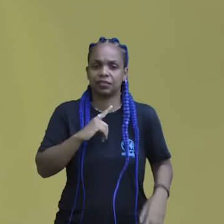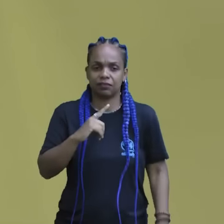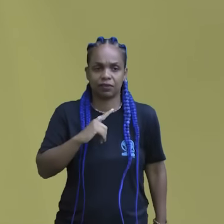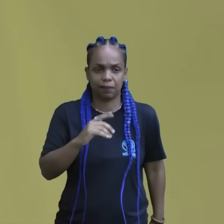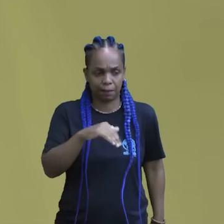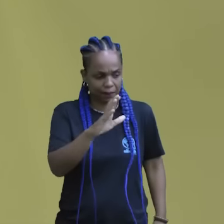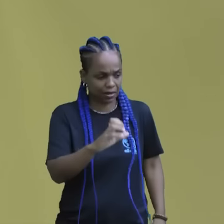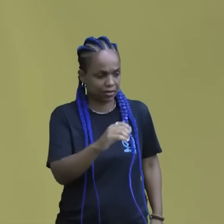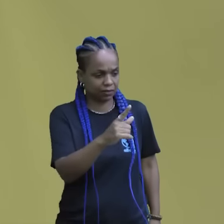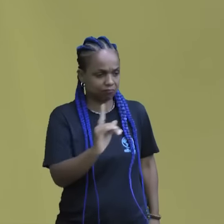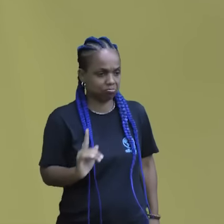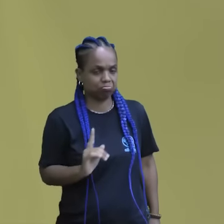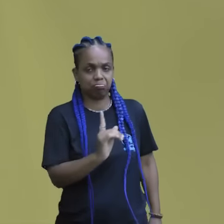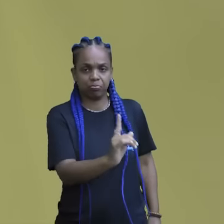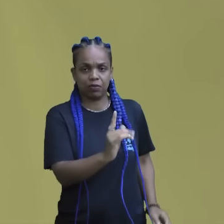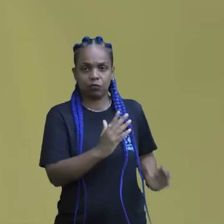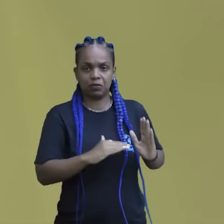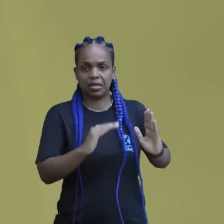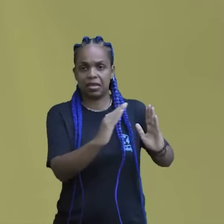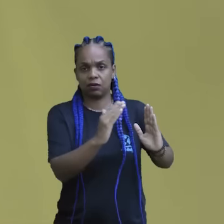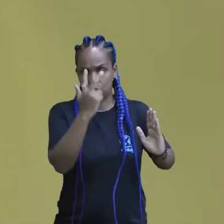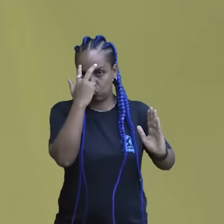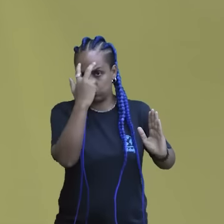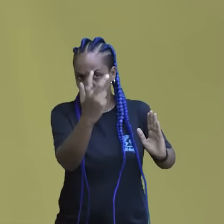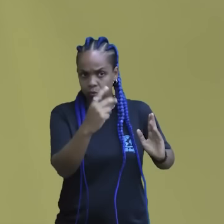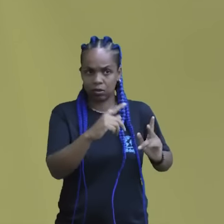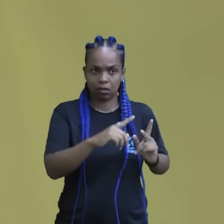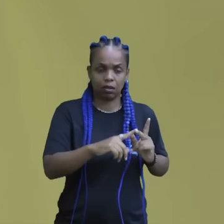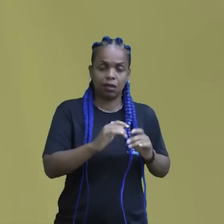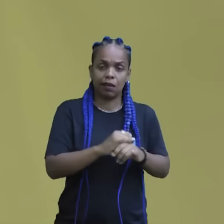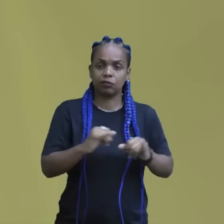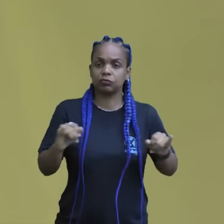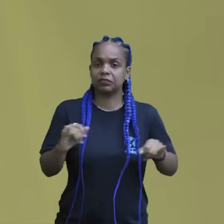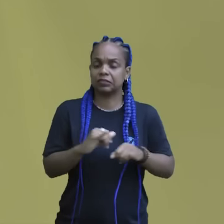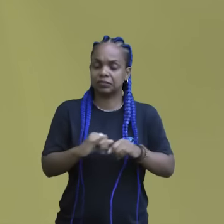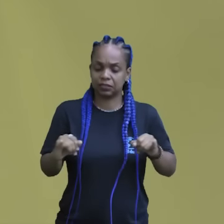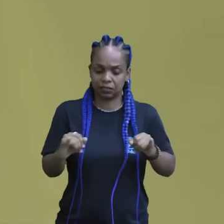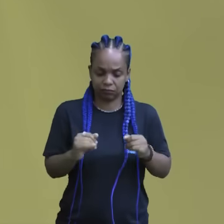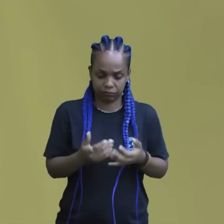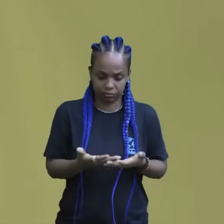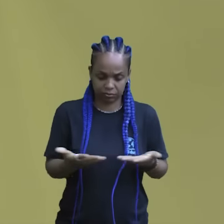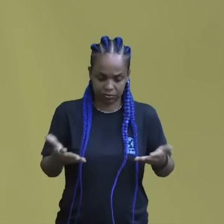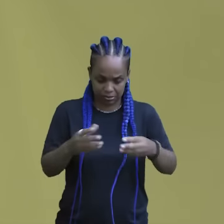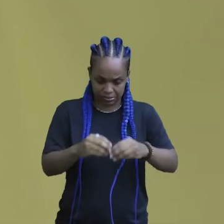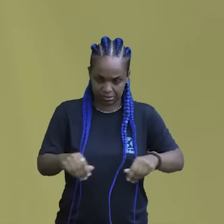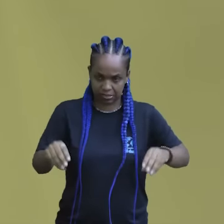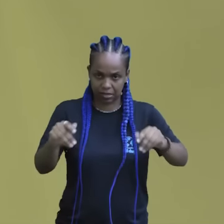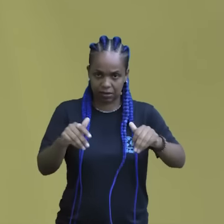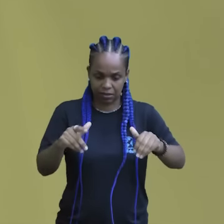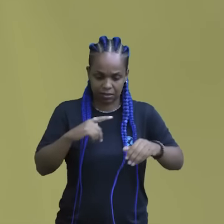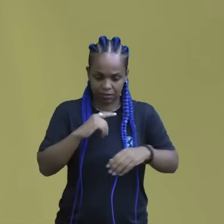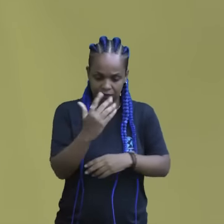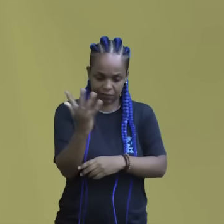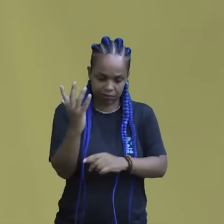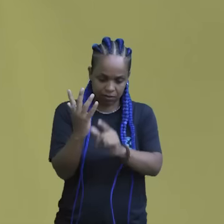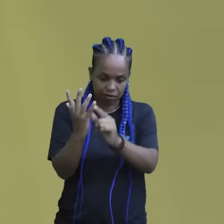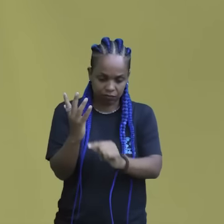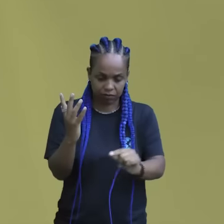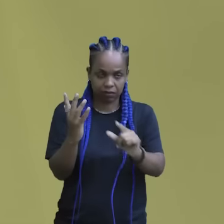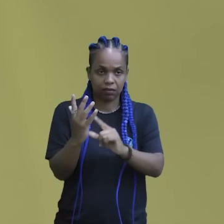com os pés de manjericão ou alecrim, isso às vezes, e às vezes também uma toceira de bananeira. E é lá